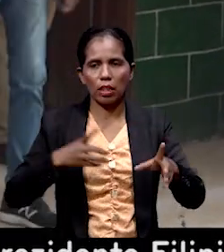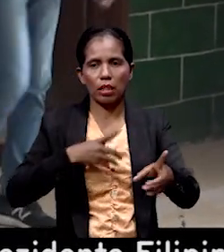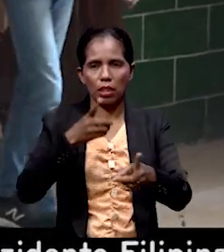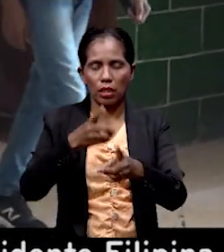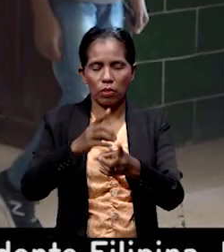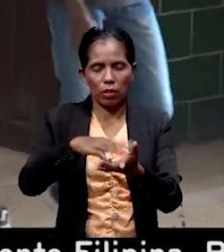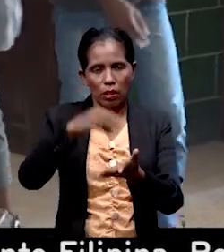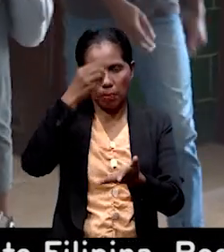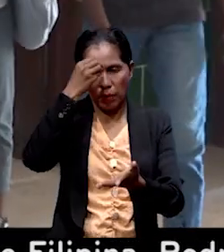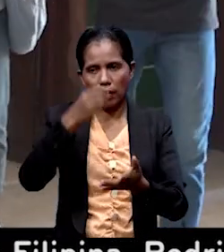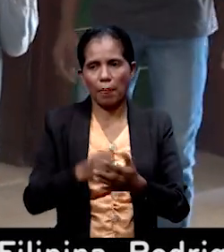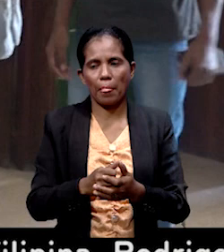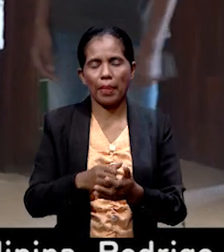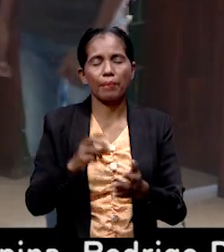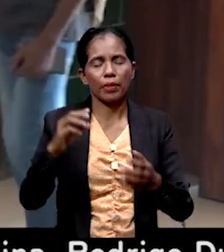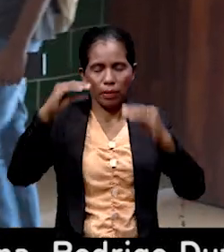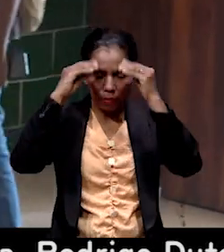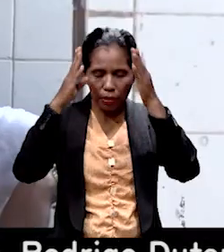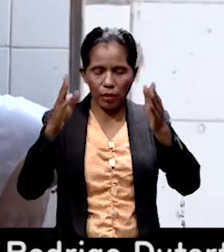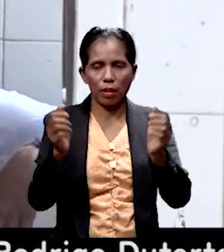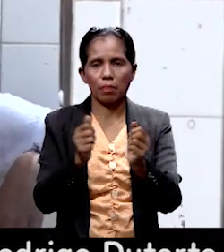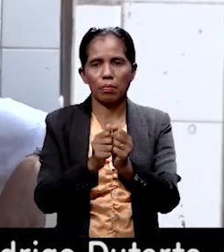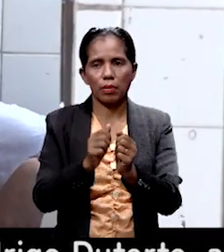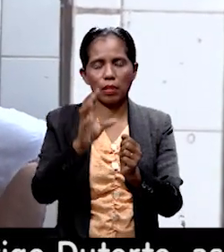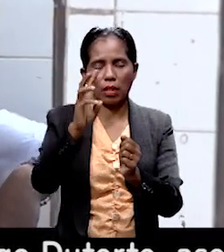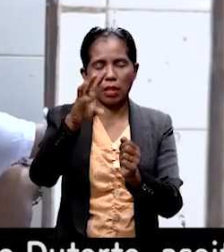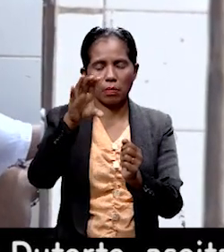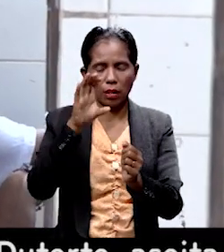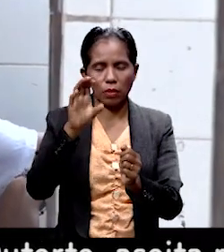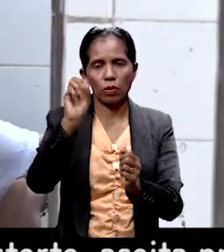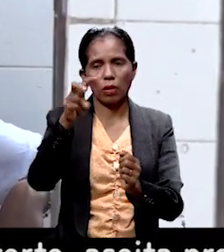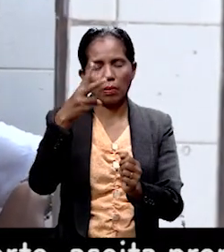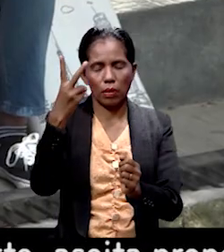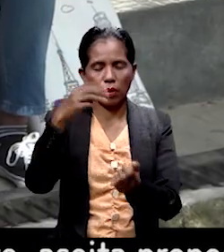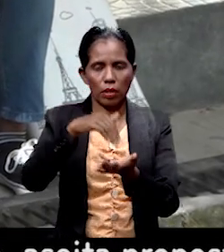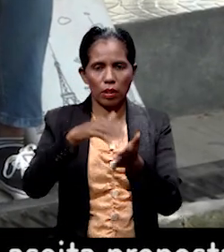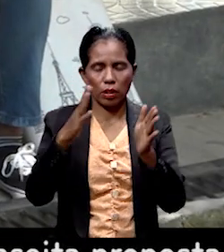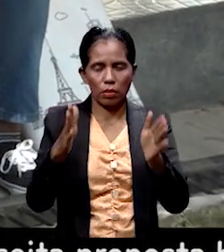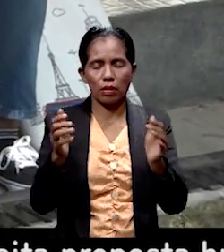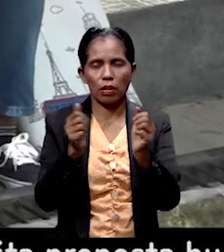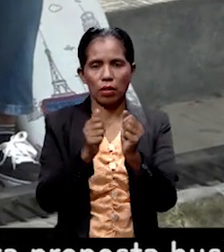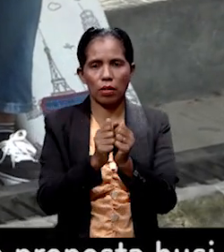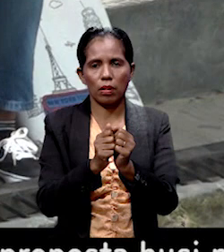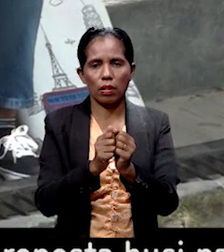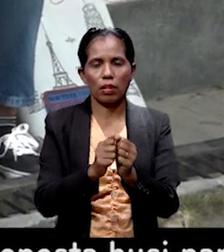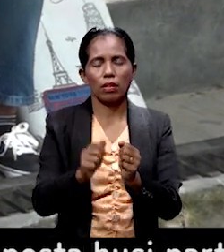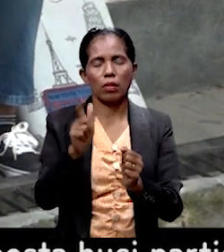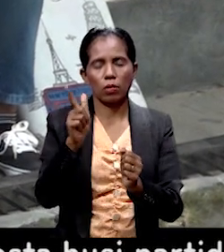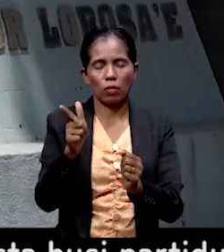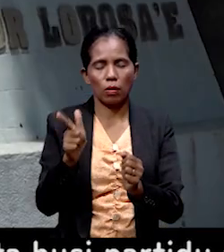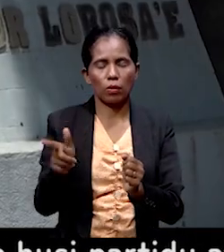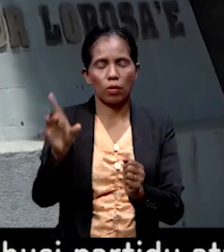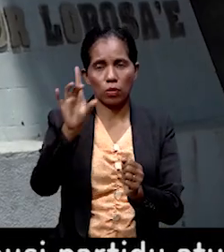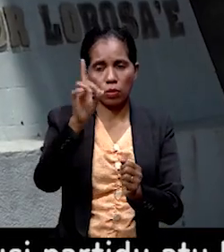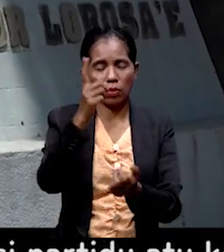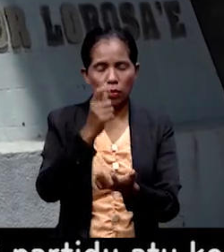aprendizagem. Docente ia UNITL hamutuk atus nen sanulu resin rua, no estudante sira hamutuk krihun rua nulu resin hitu